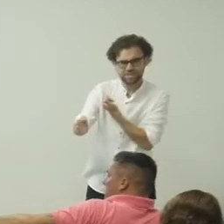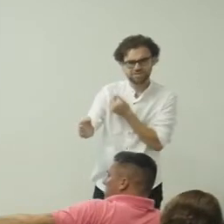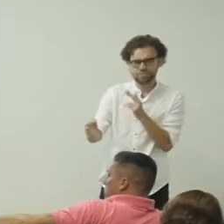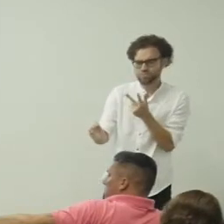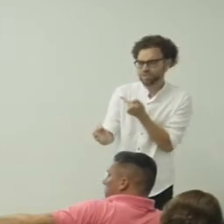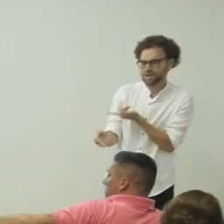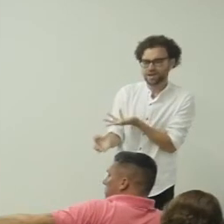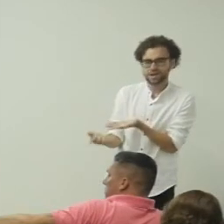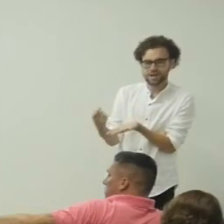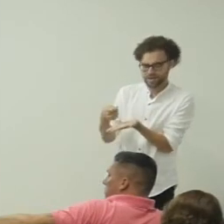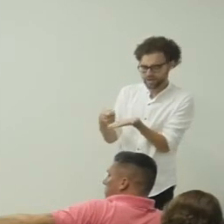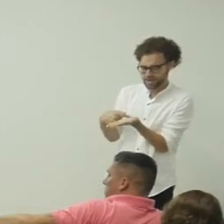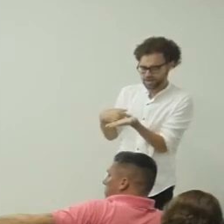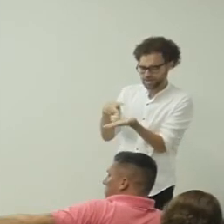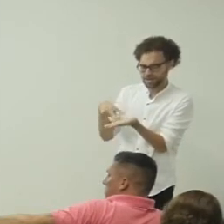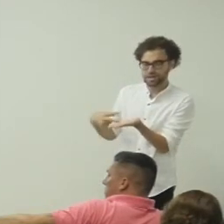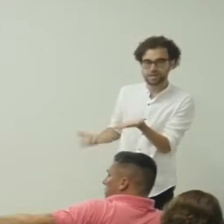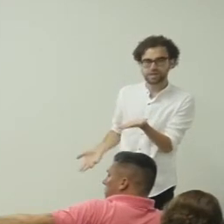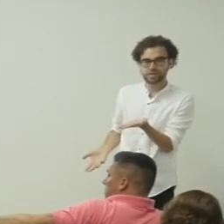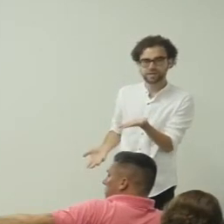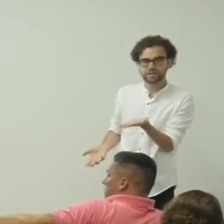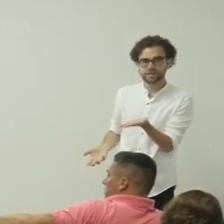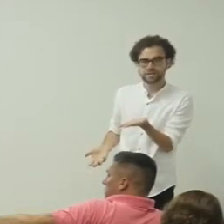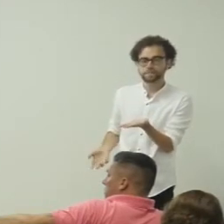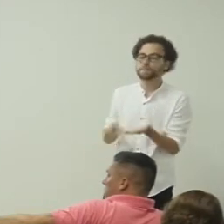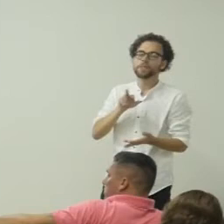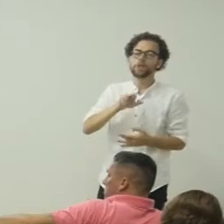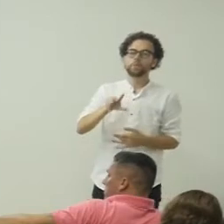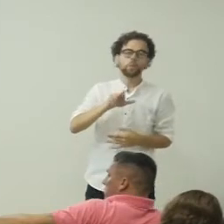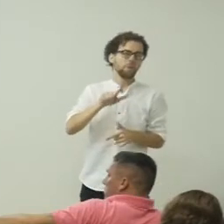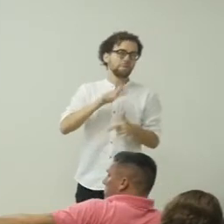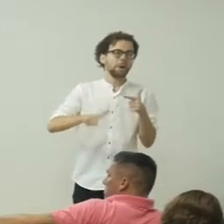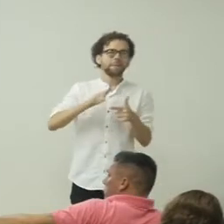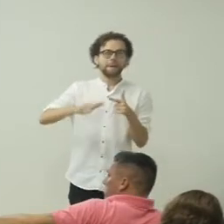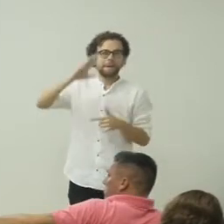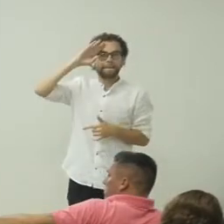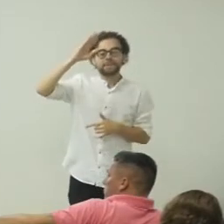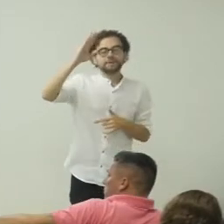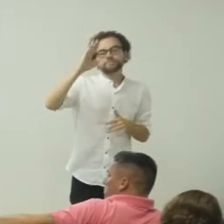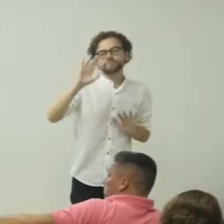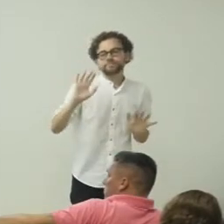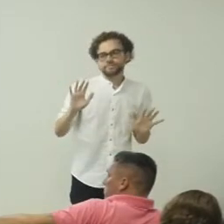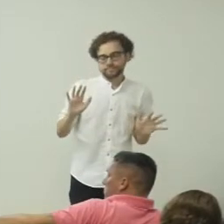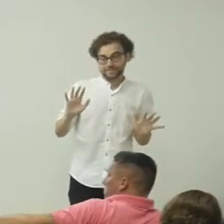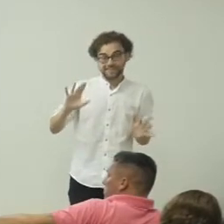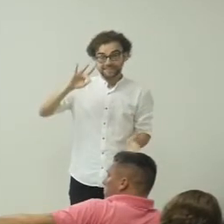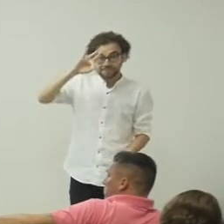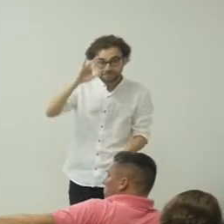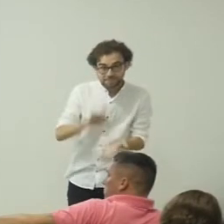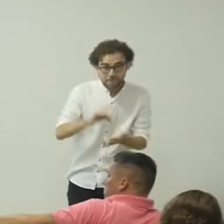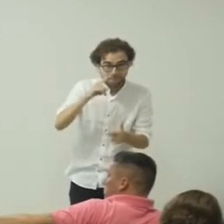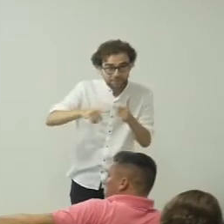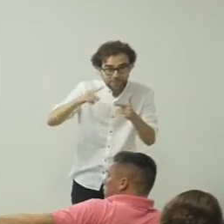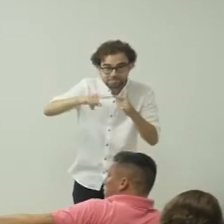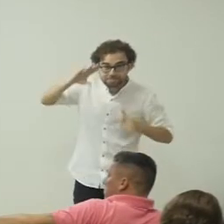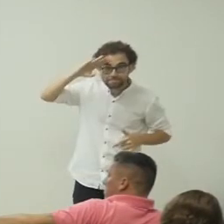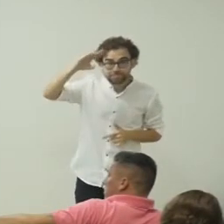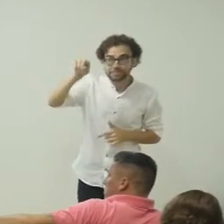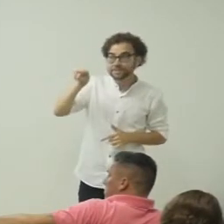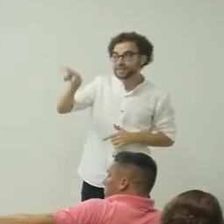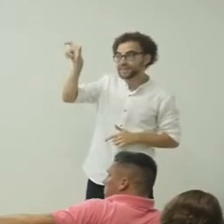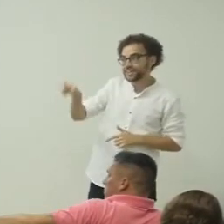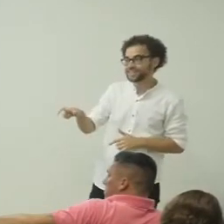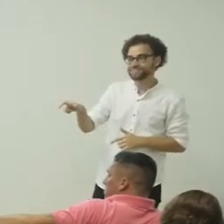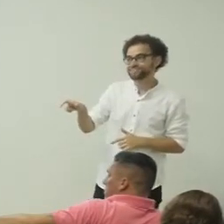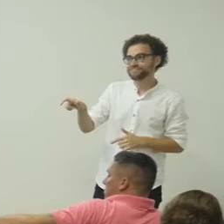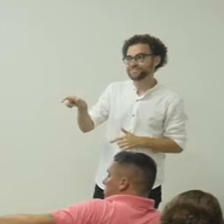né? Não que isso seja o maior dos problemas. Na verdade, o maior dos problemas para ele